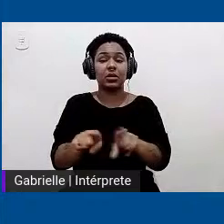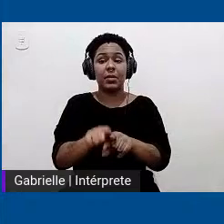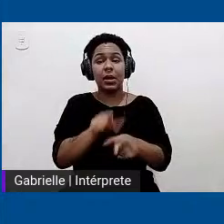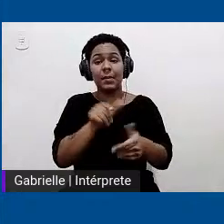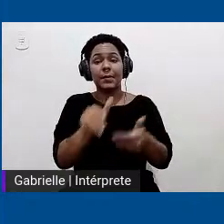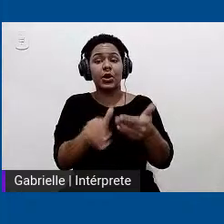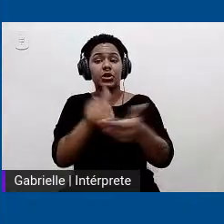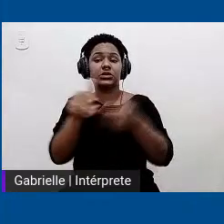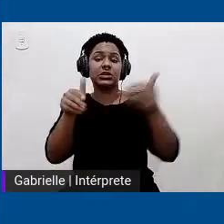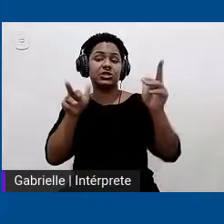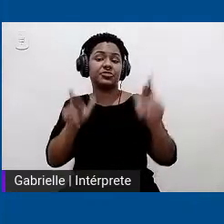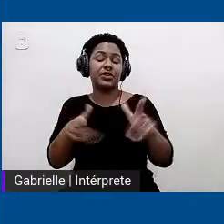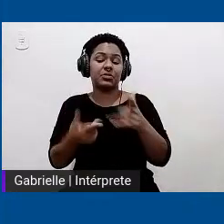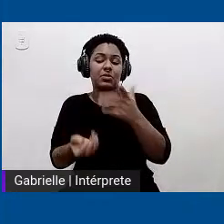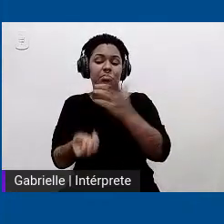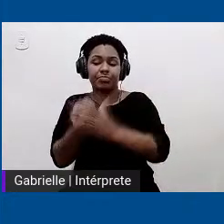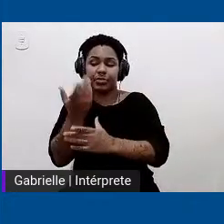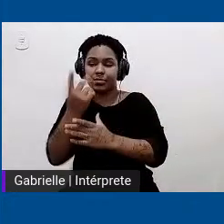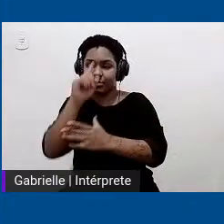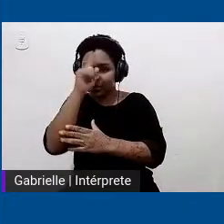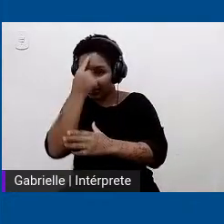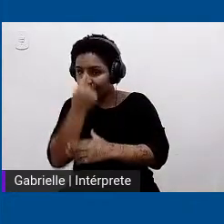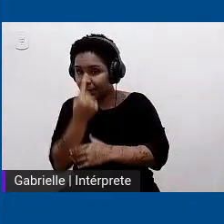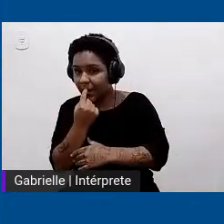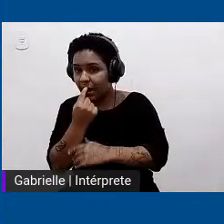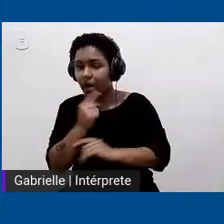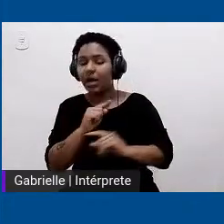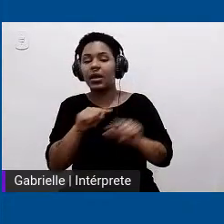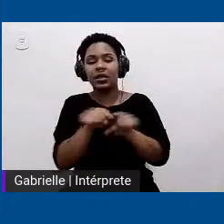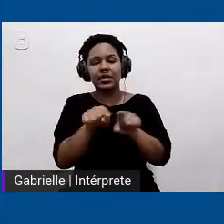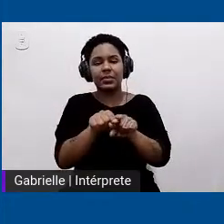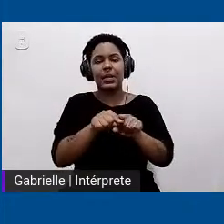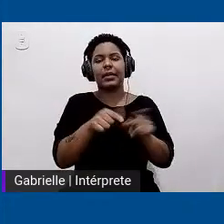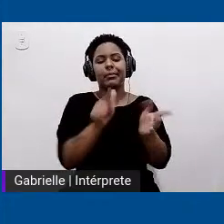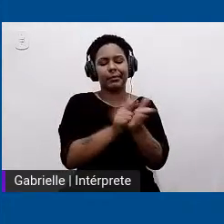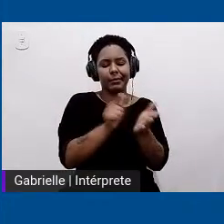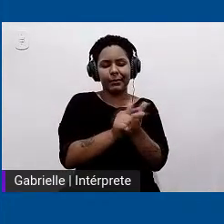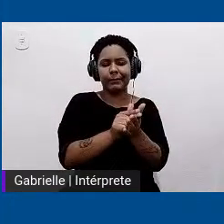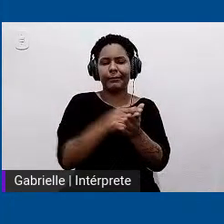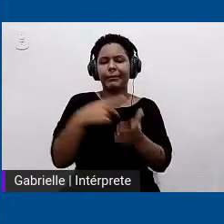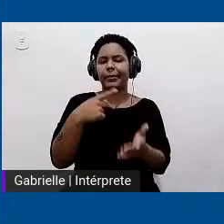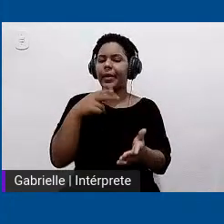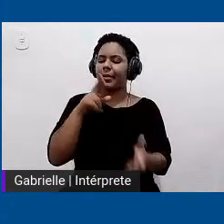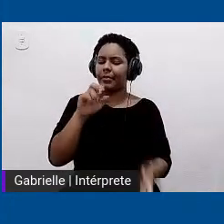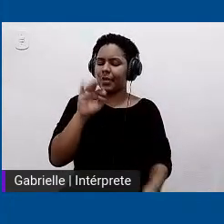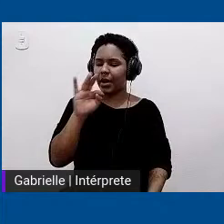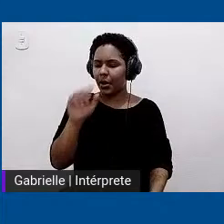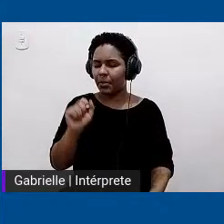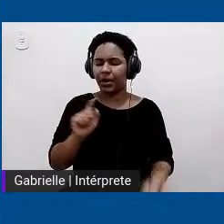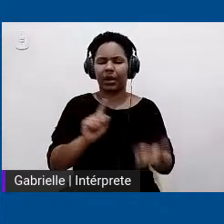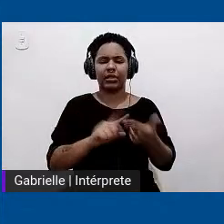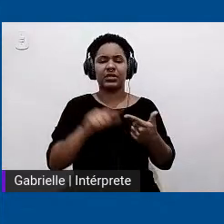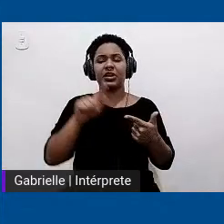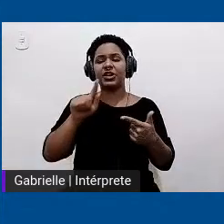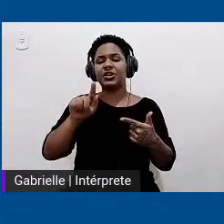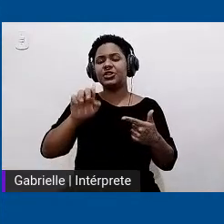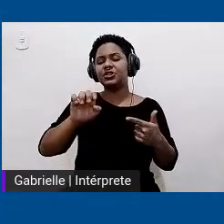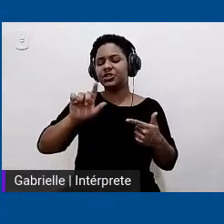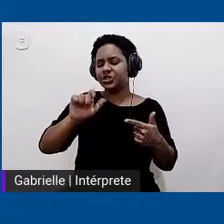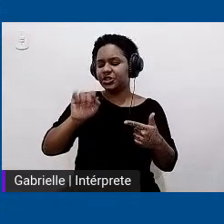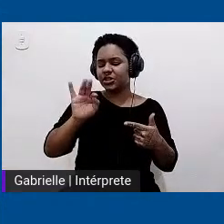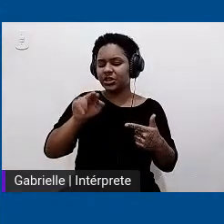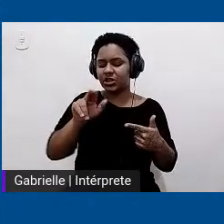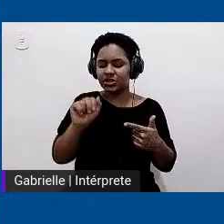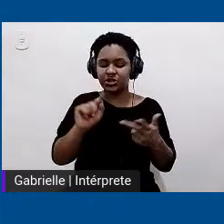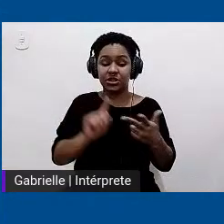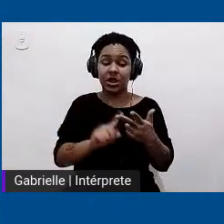a imagem, depois muitos papéis diferentes, papel de prata gelatina, que sucede ao papel de